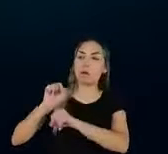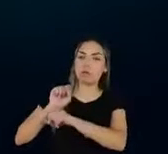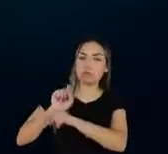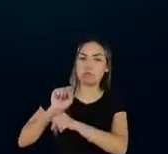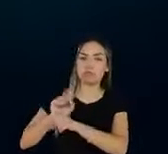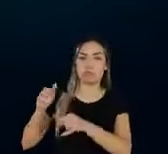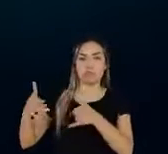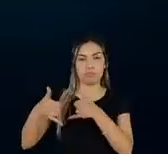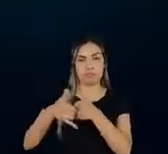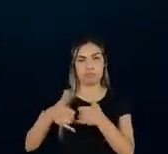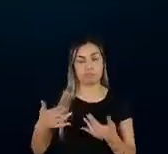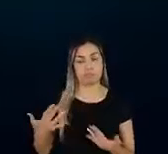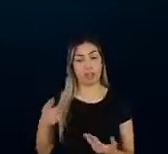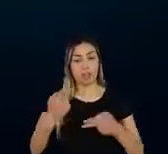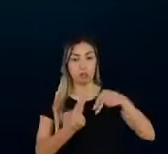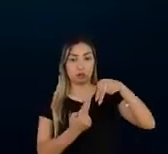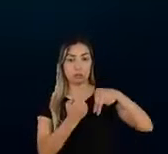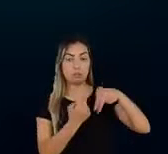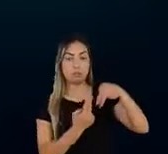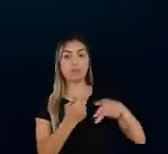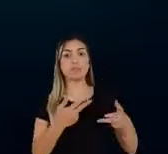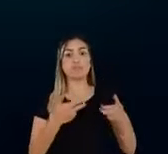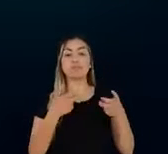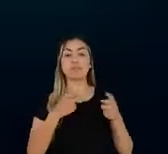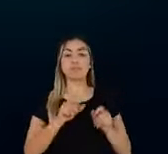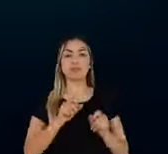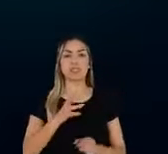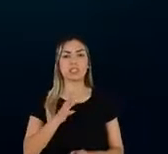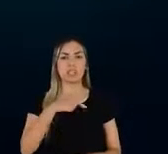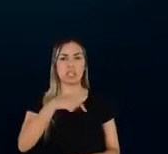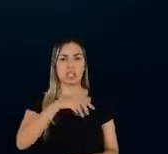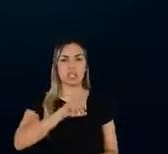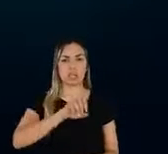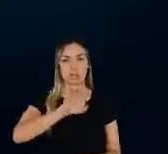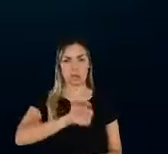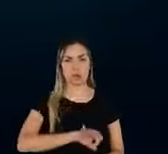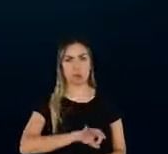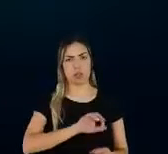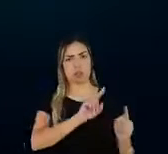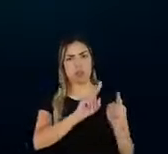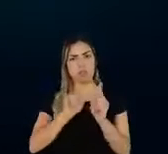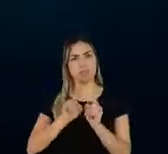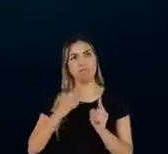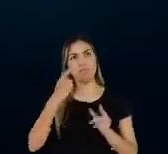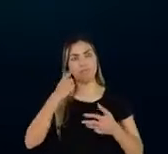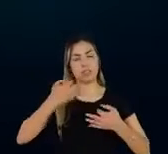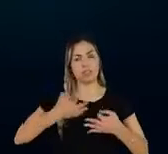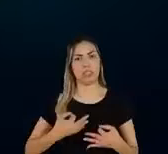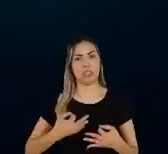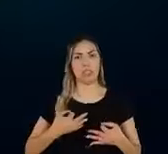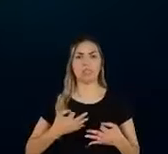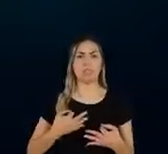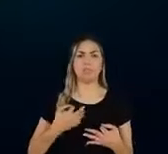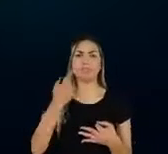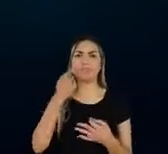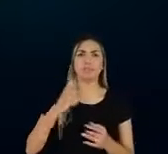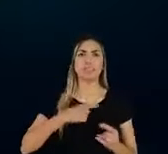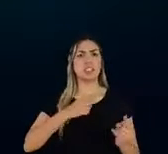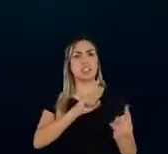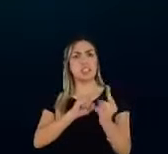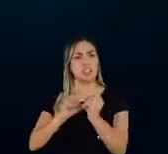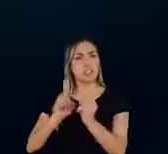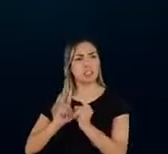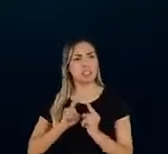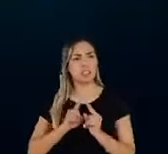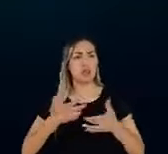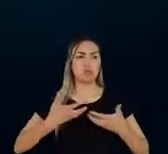que a gente percebeu nubank setenta e oitenta por cento das pessoas que você explica isso vão para o canal certo pessoal a gente tava uma sobrecarga de atendimento por causa da região